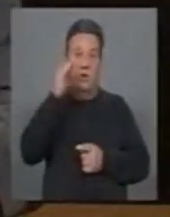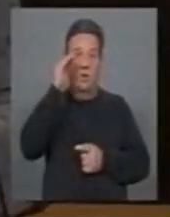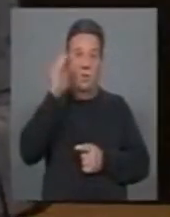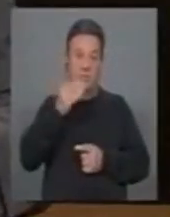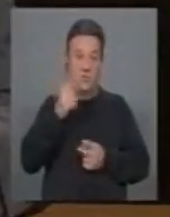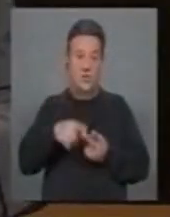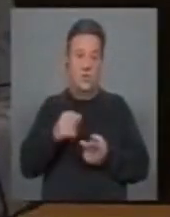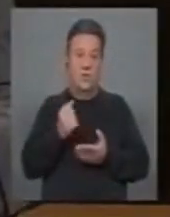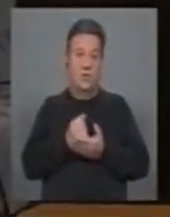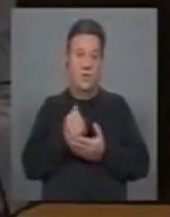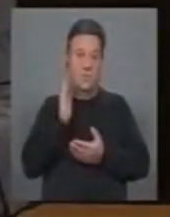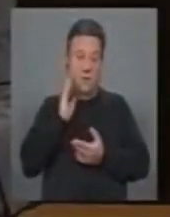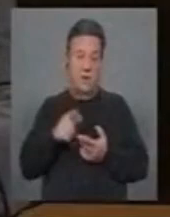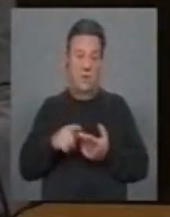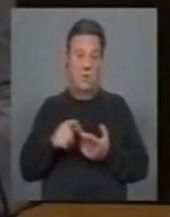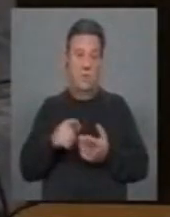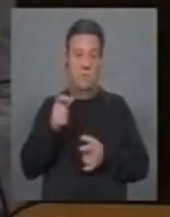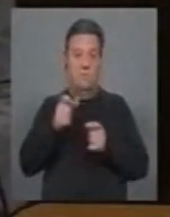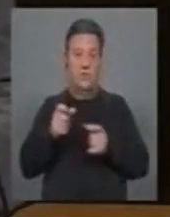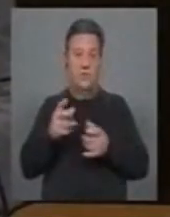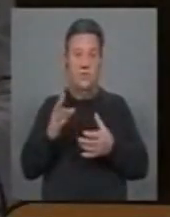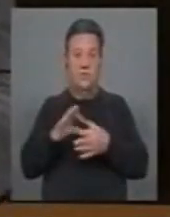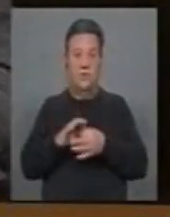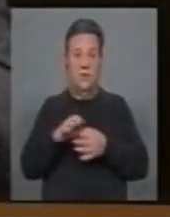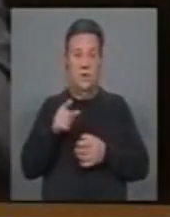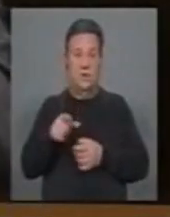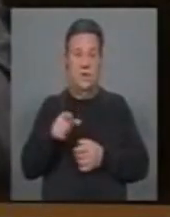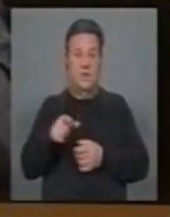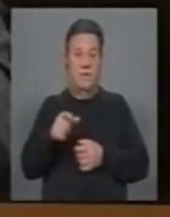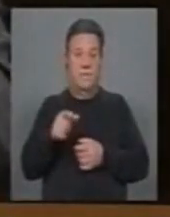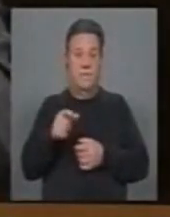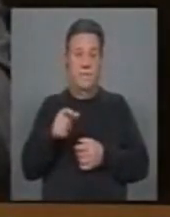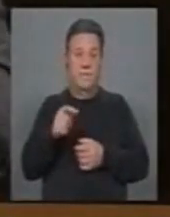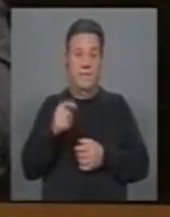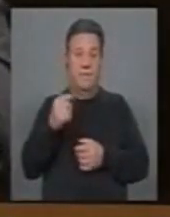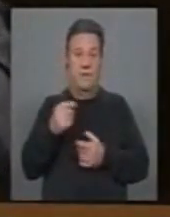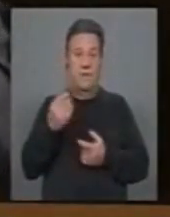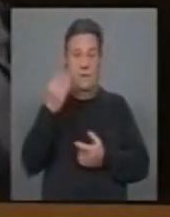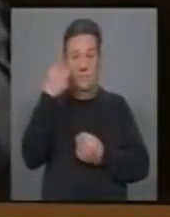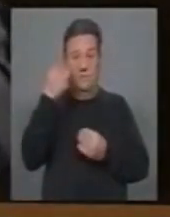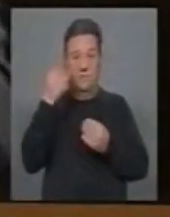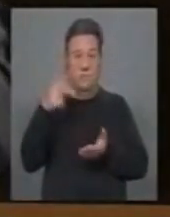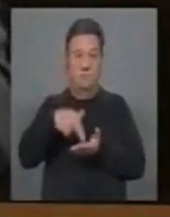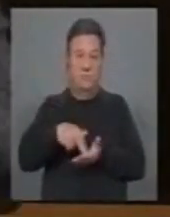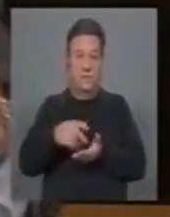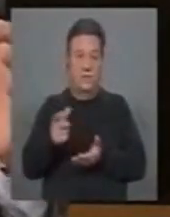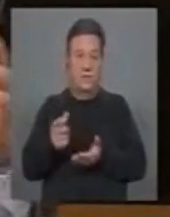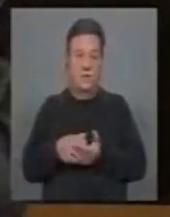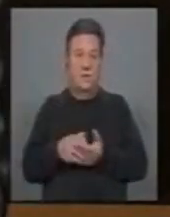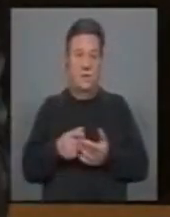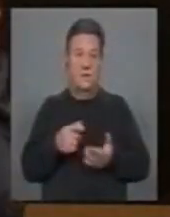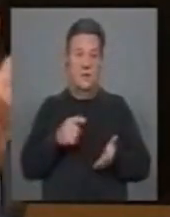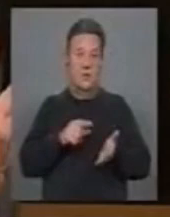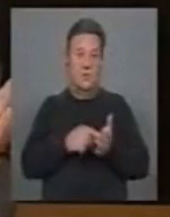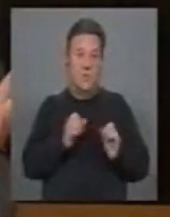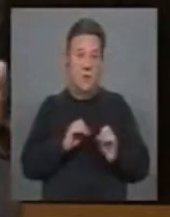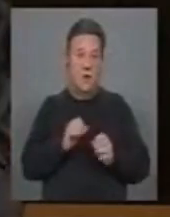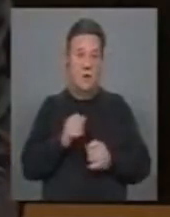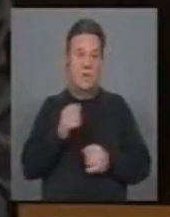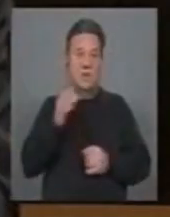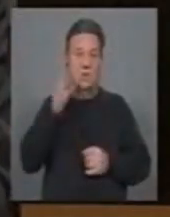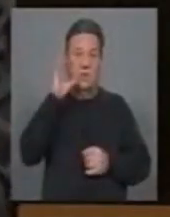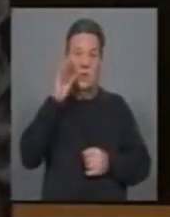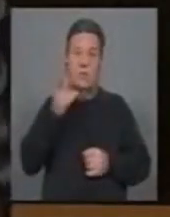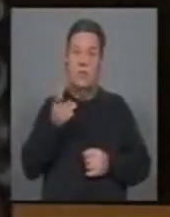entre a força tua em em no ensino presencial e o A testagem de nossa